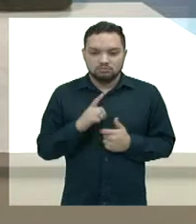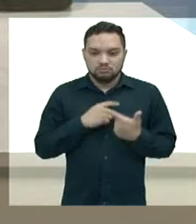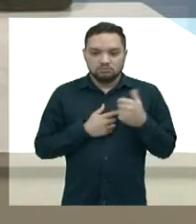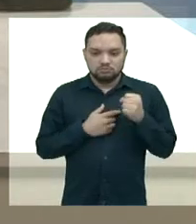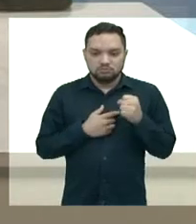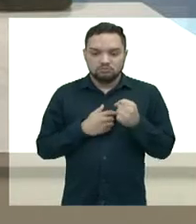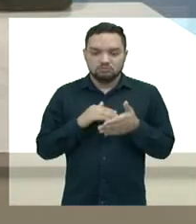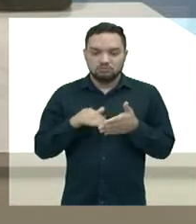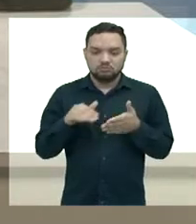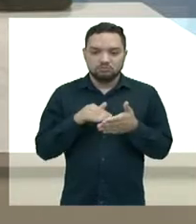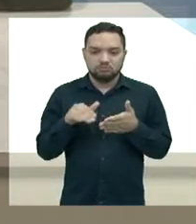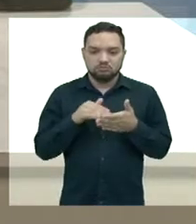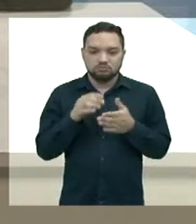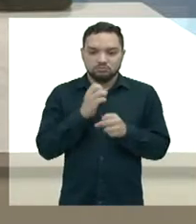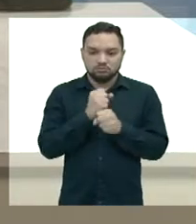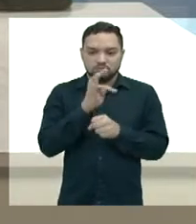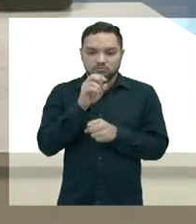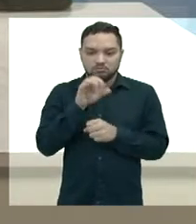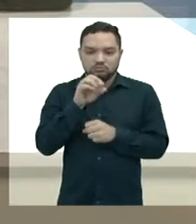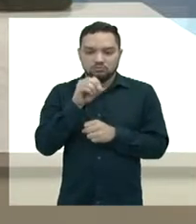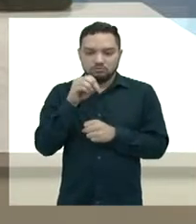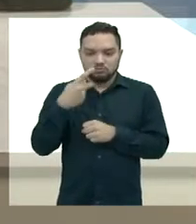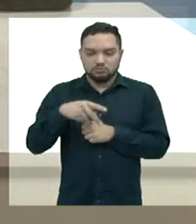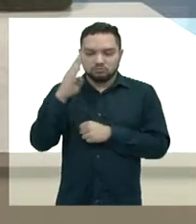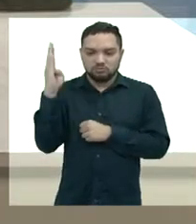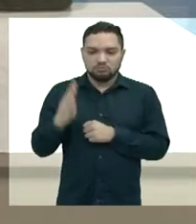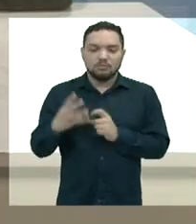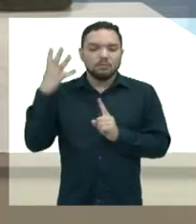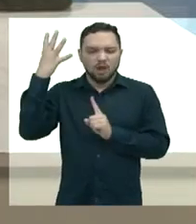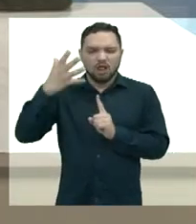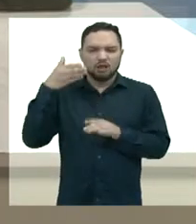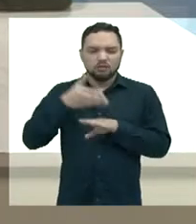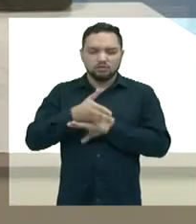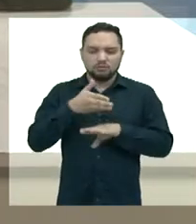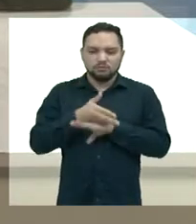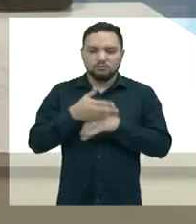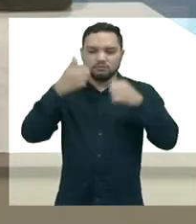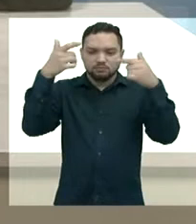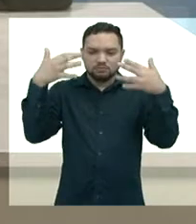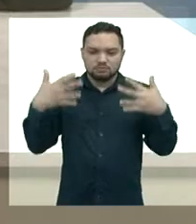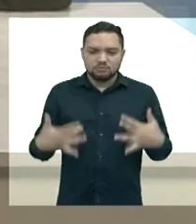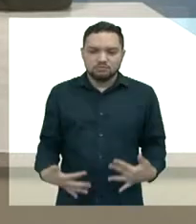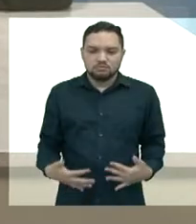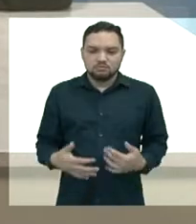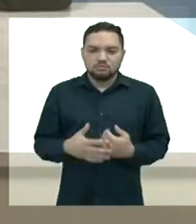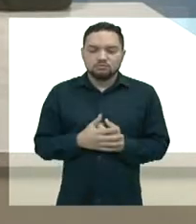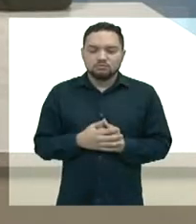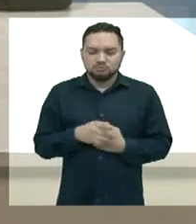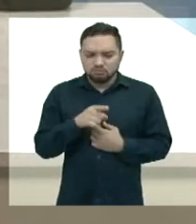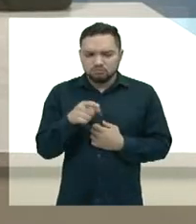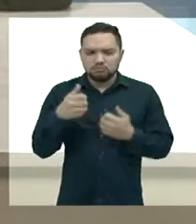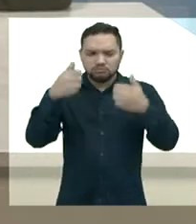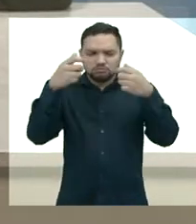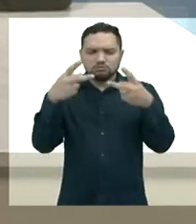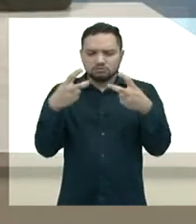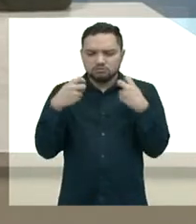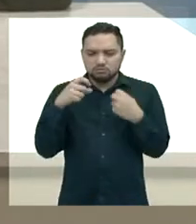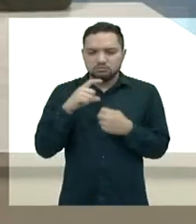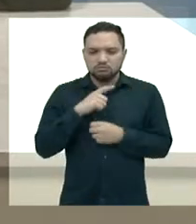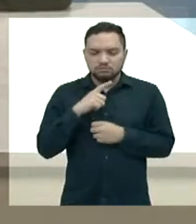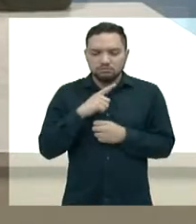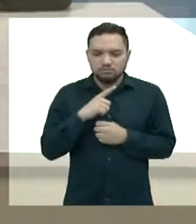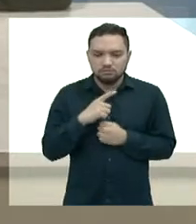Tesouro Nacional, nesse final de semana, em algumas palestras que ele participou, ele também já dá o sentido de que